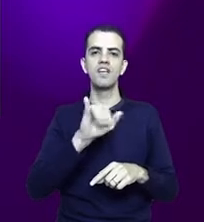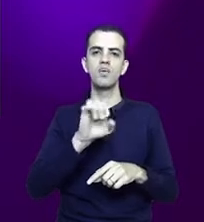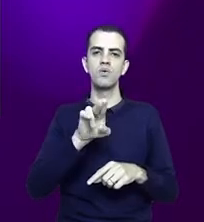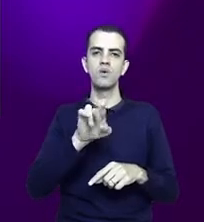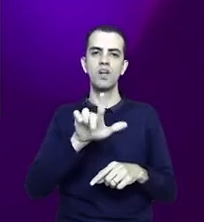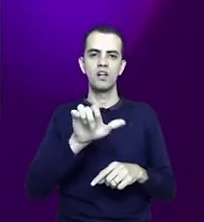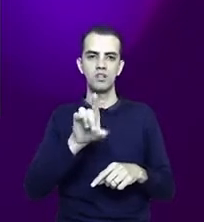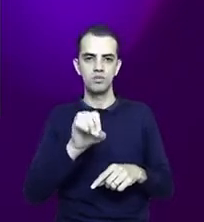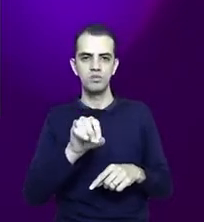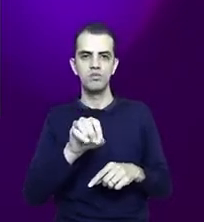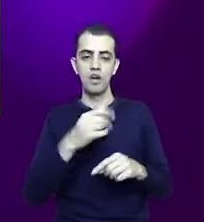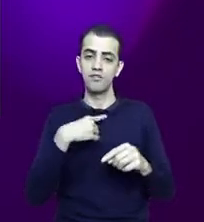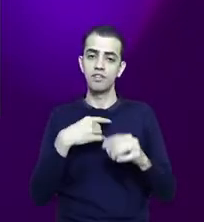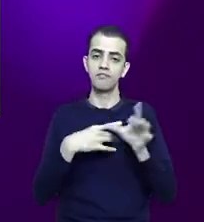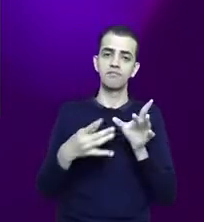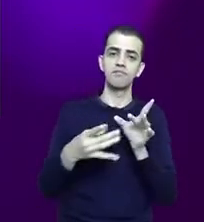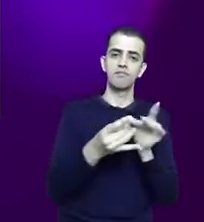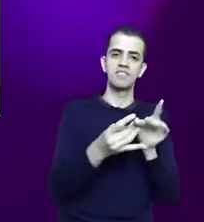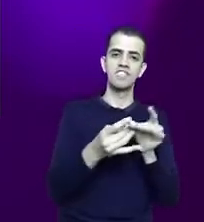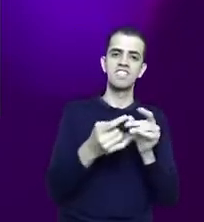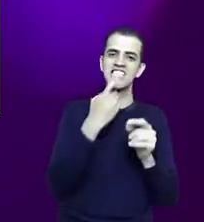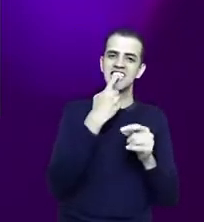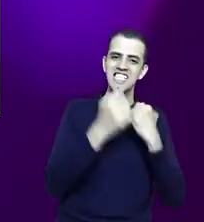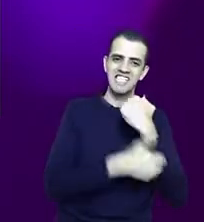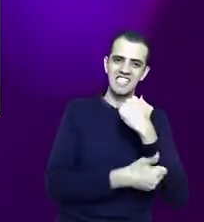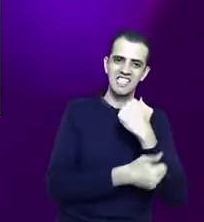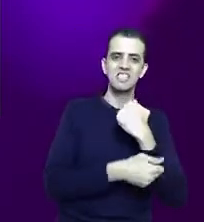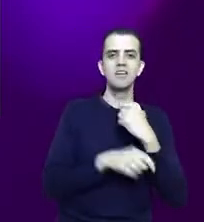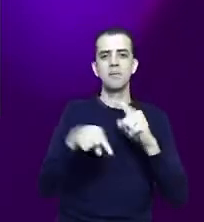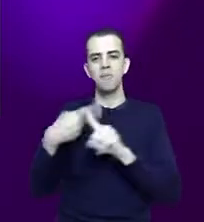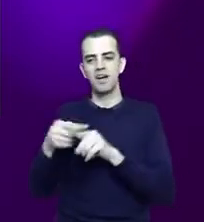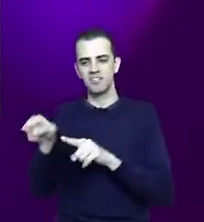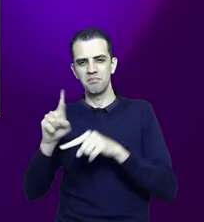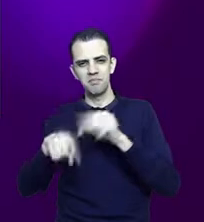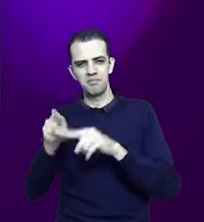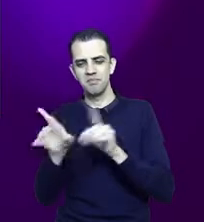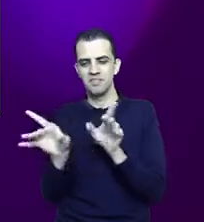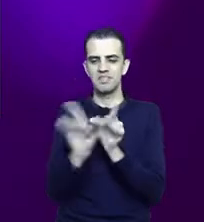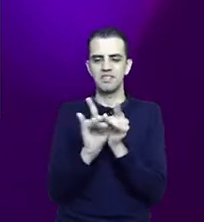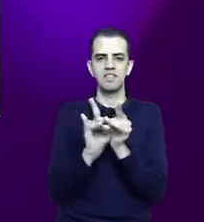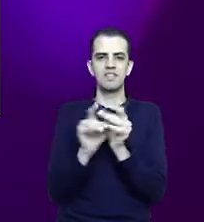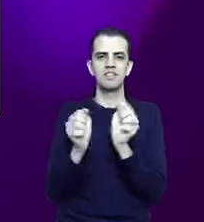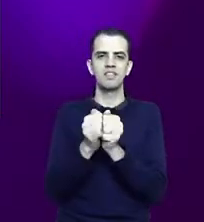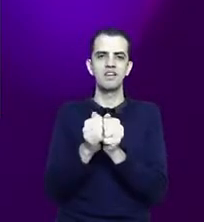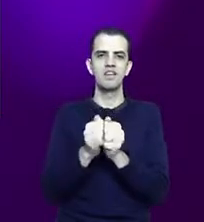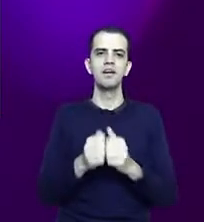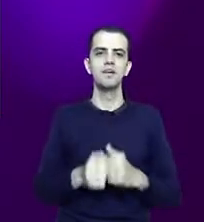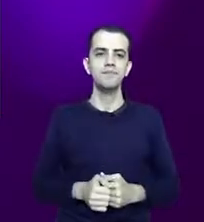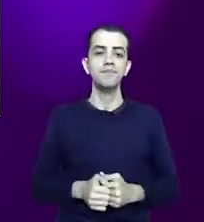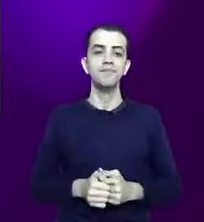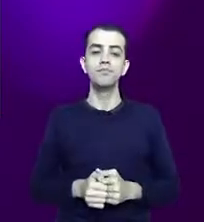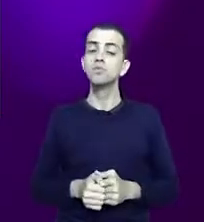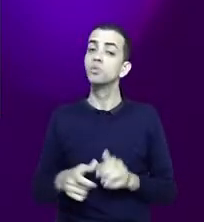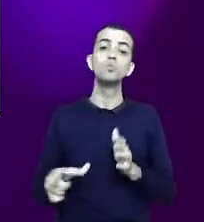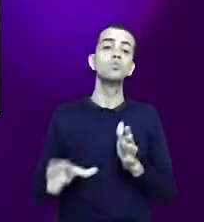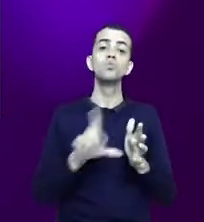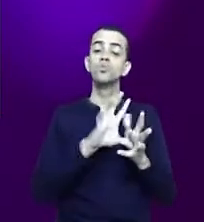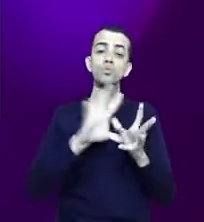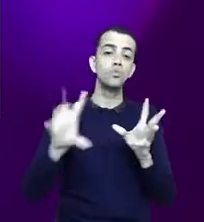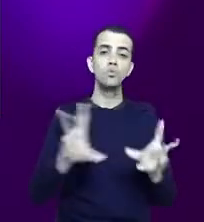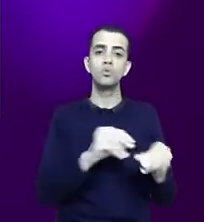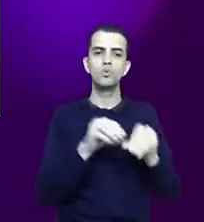osteointegração. Então, a fixação do insert de polietileno, toda a inclinação, anteversão, tudo isso é calculado no